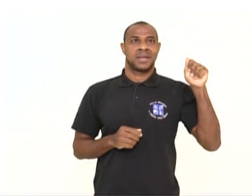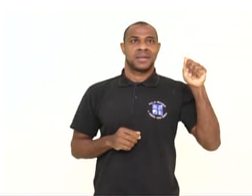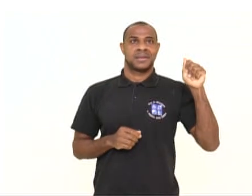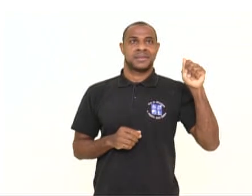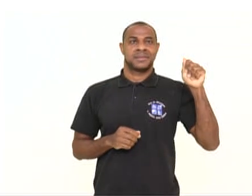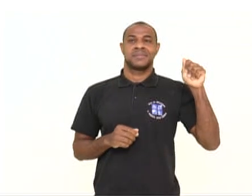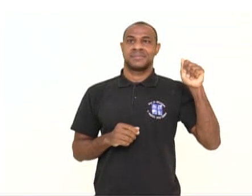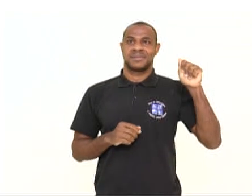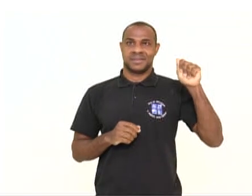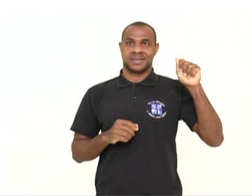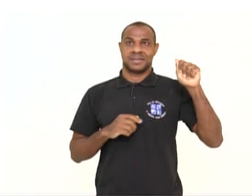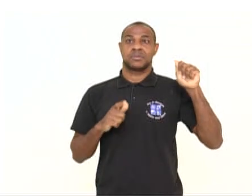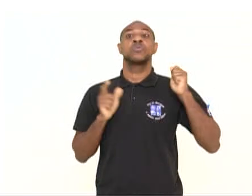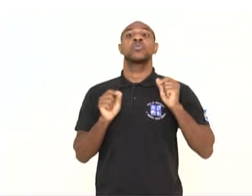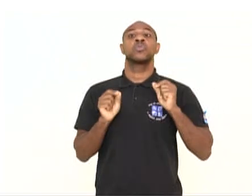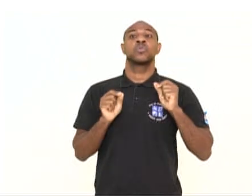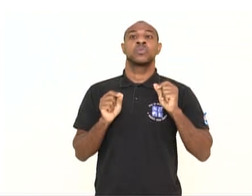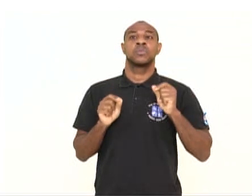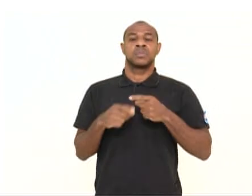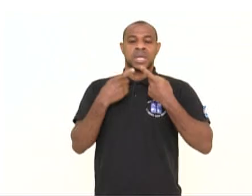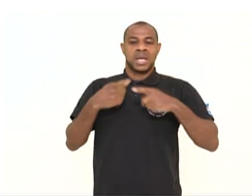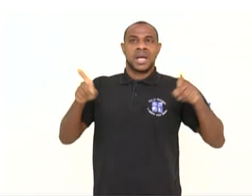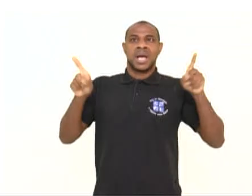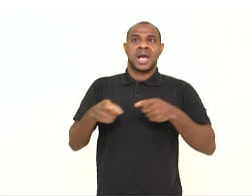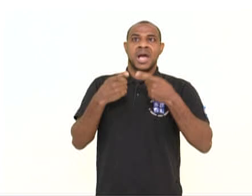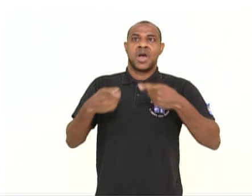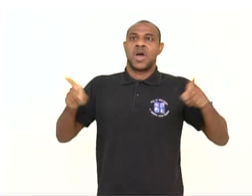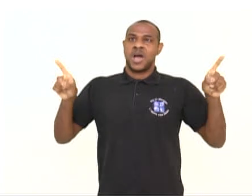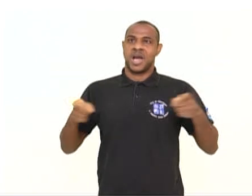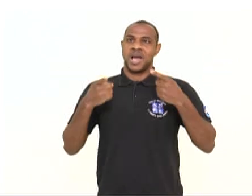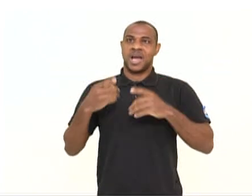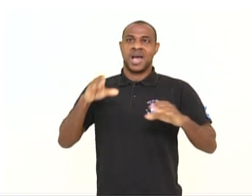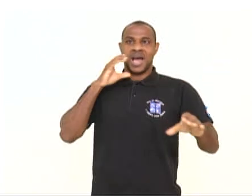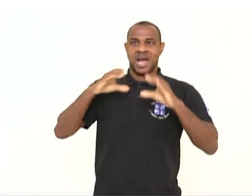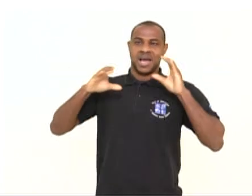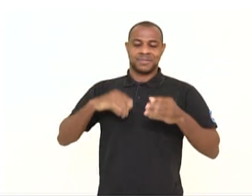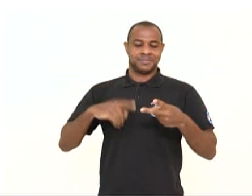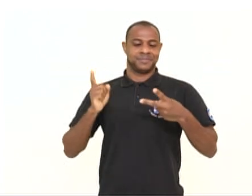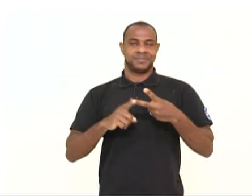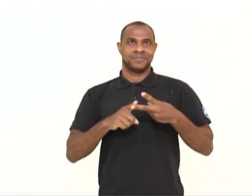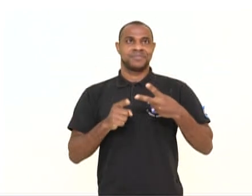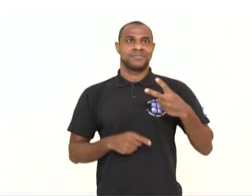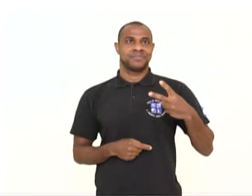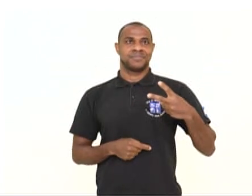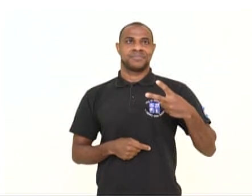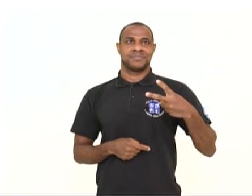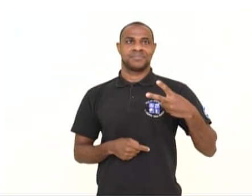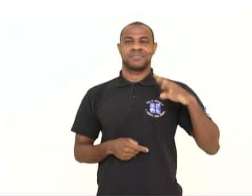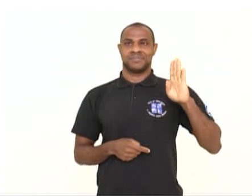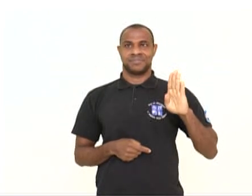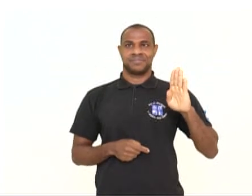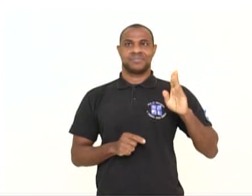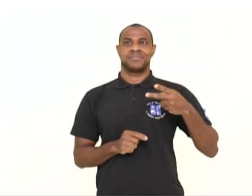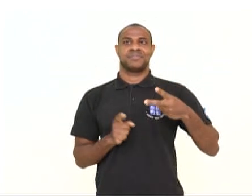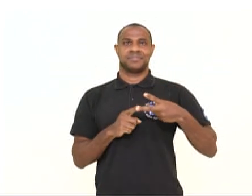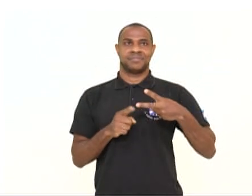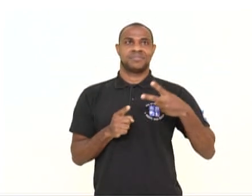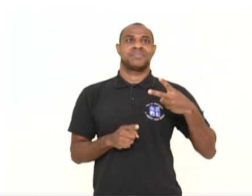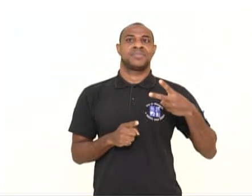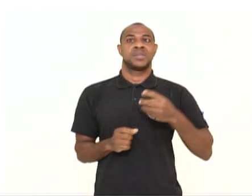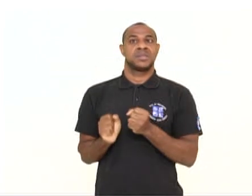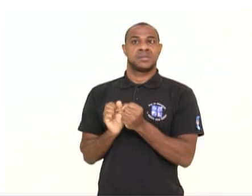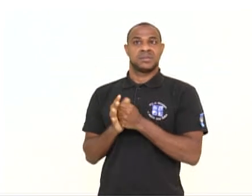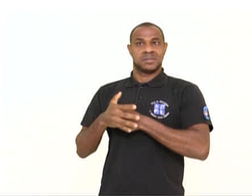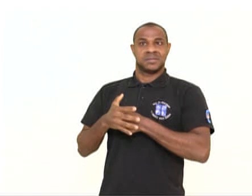Né? Sarah a se juntar num coral de música. In quarantine, we are on streaming. Na